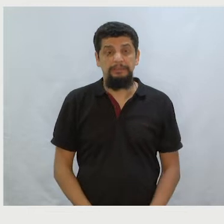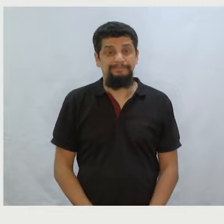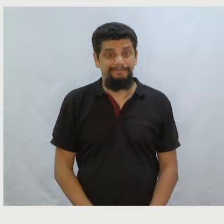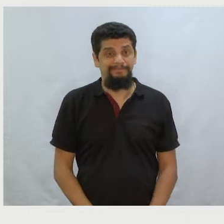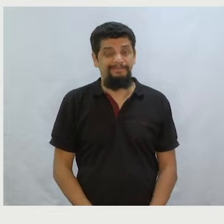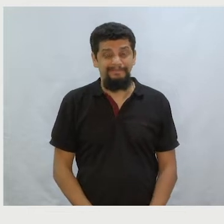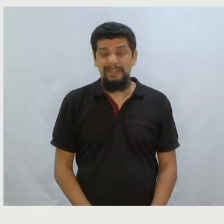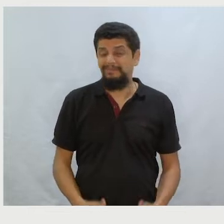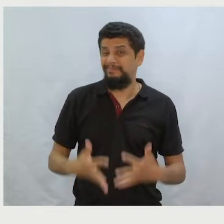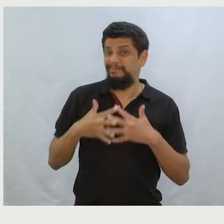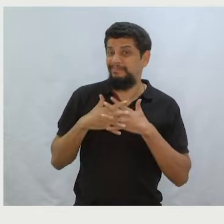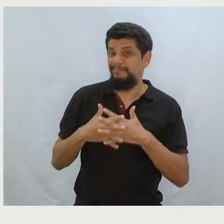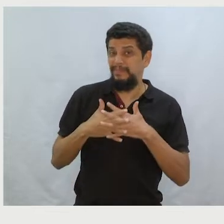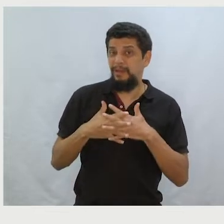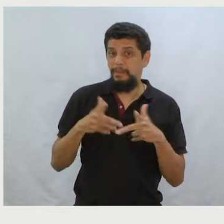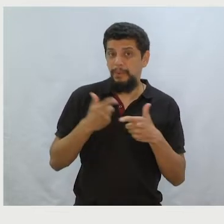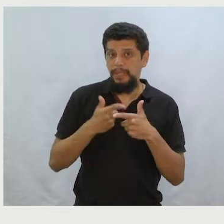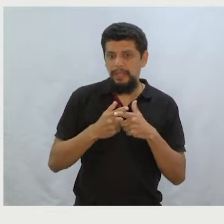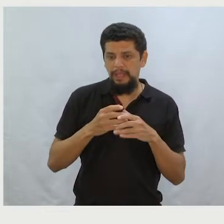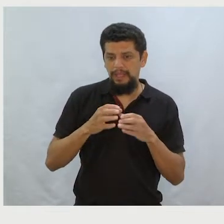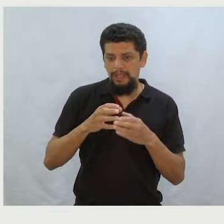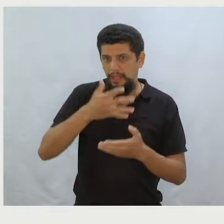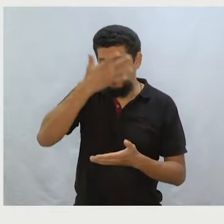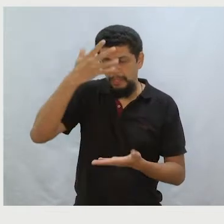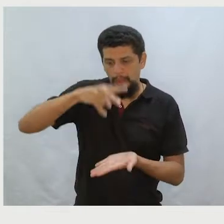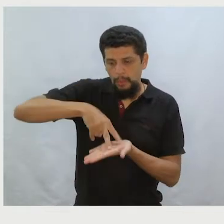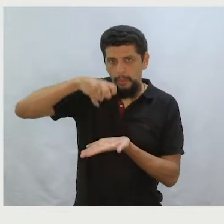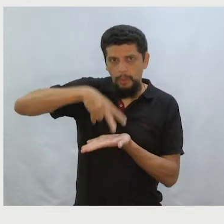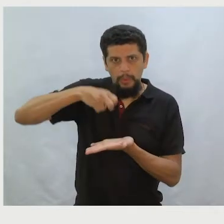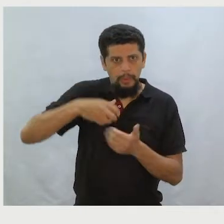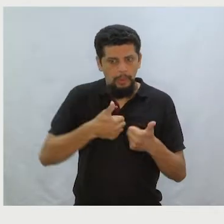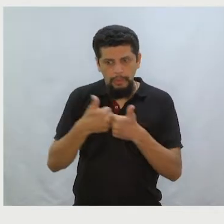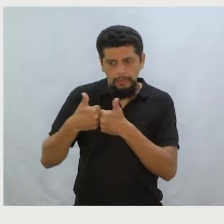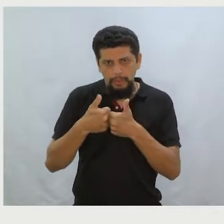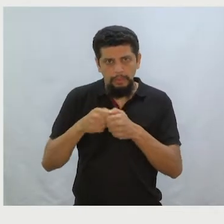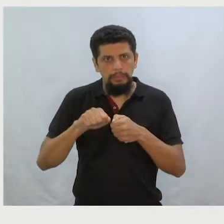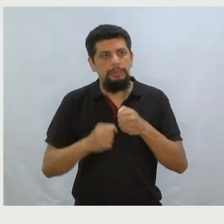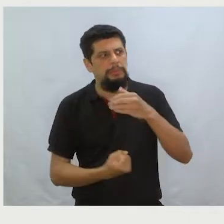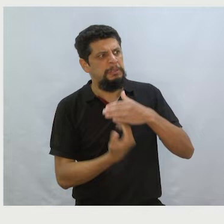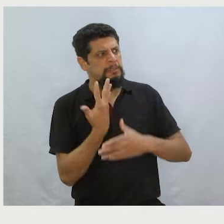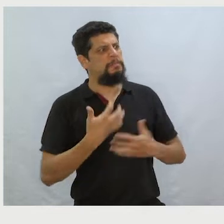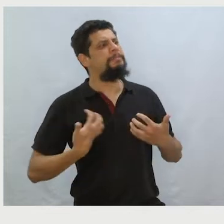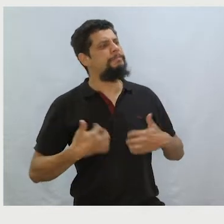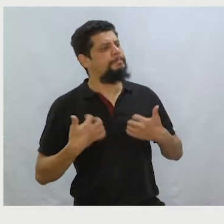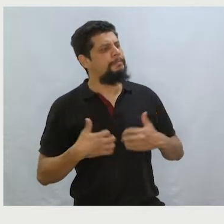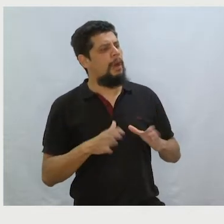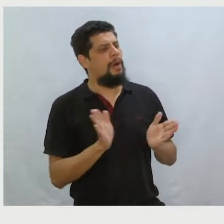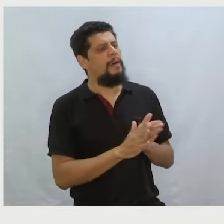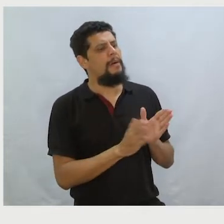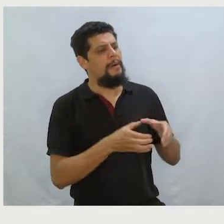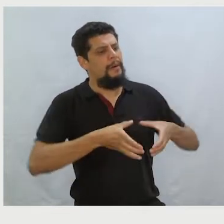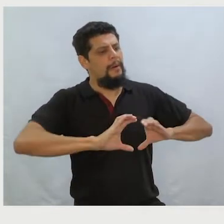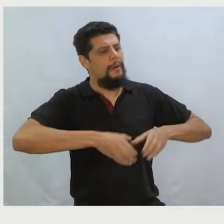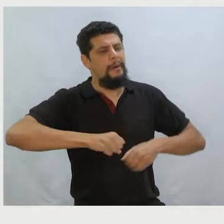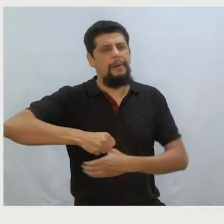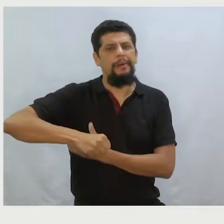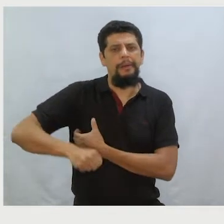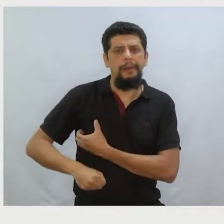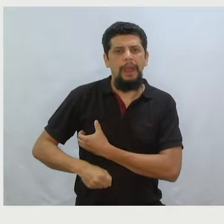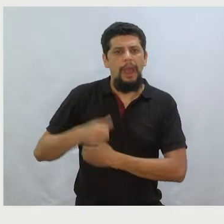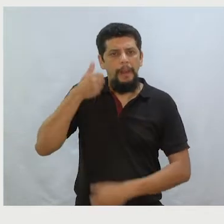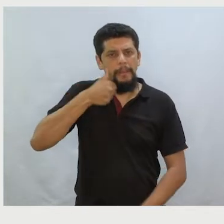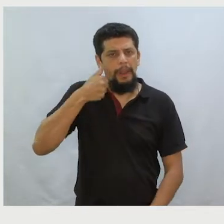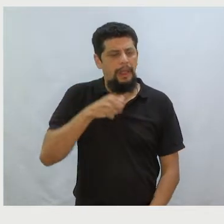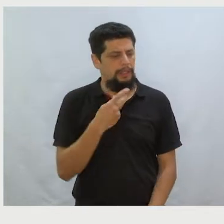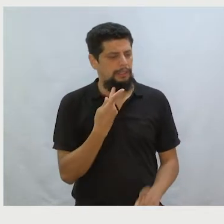a maior confusão porque enquanto a turma pulava o vizinho apareceu bravo com a bola embaixo do braço